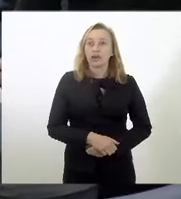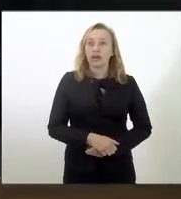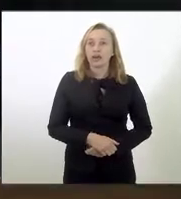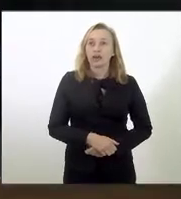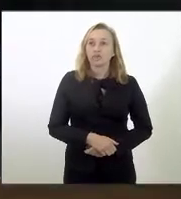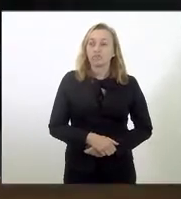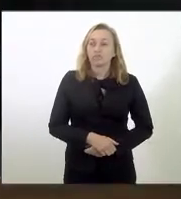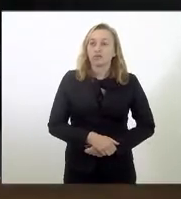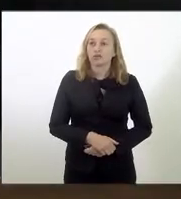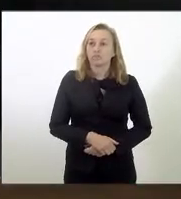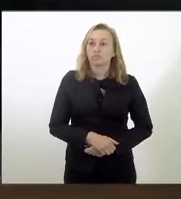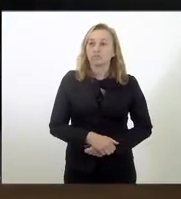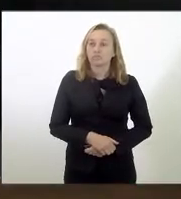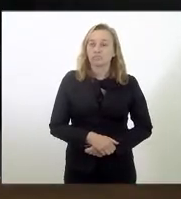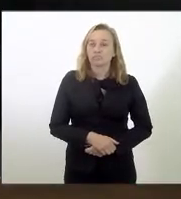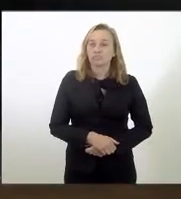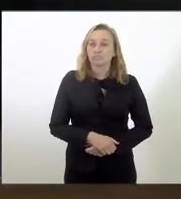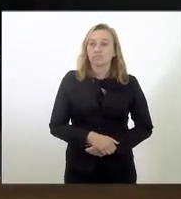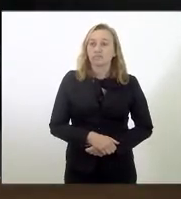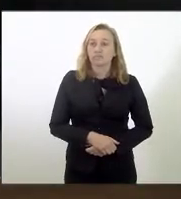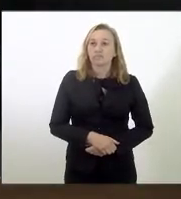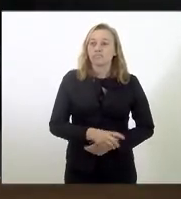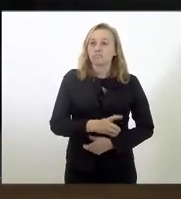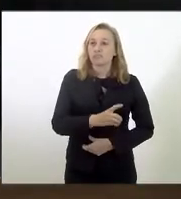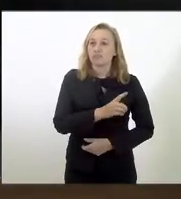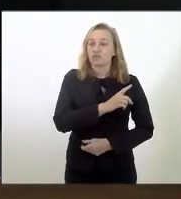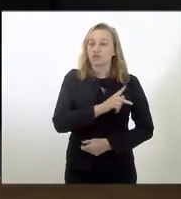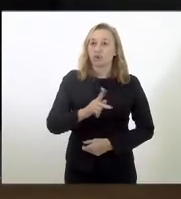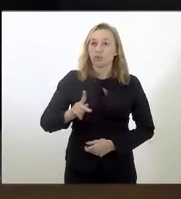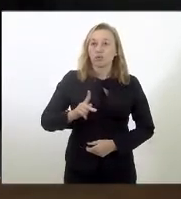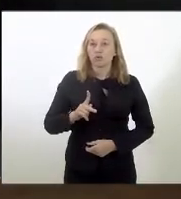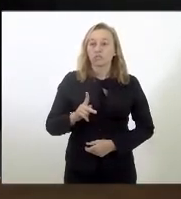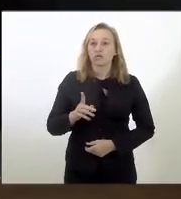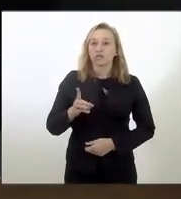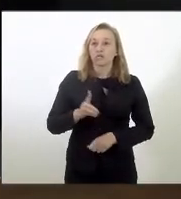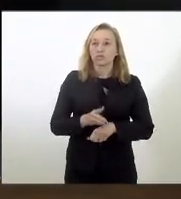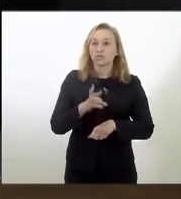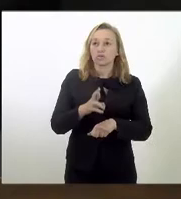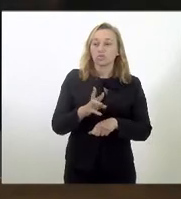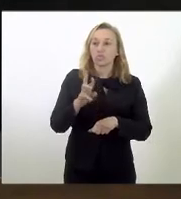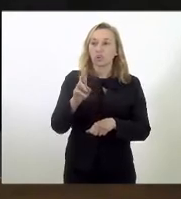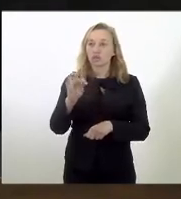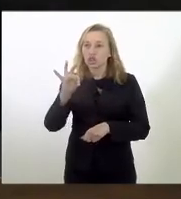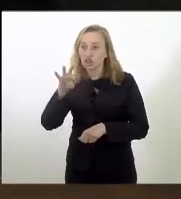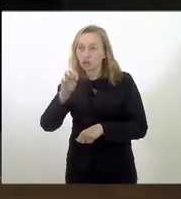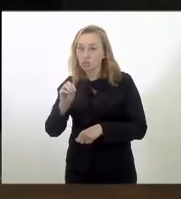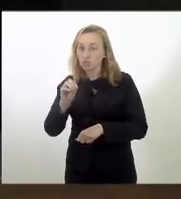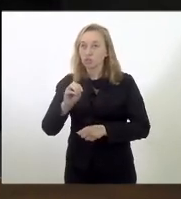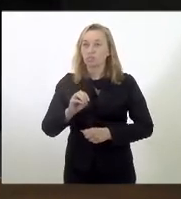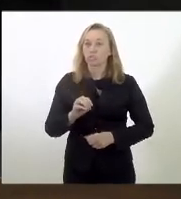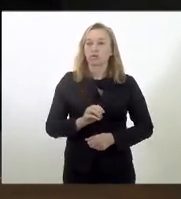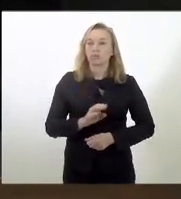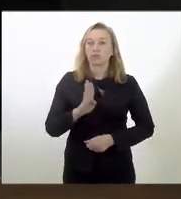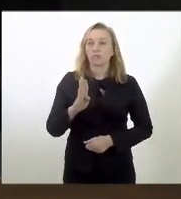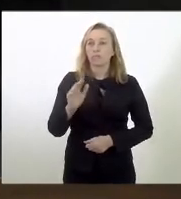Nosso amigo defensor público-geral do Estado, doutor Rodrigo Batista Pacheco.